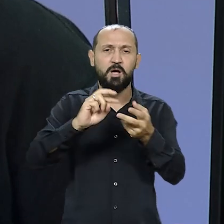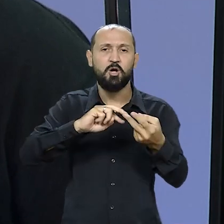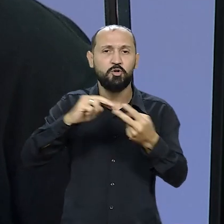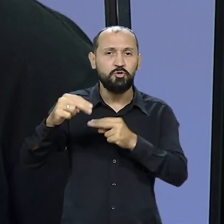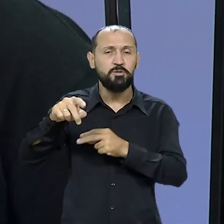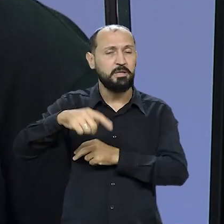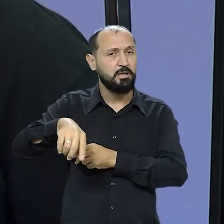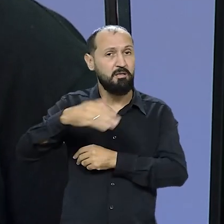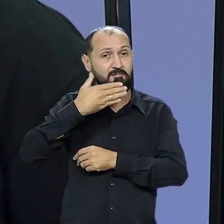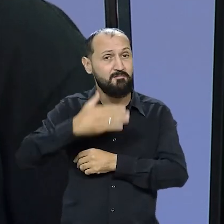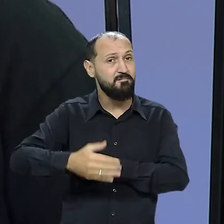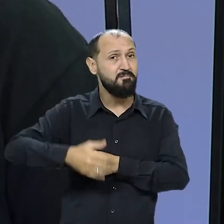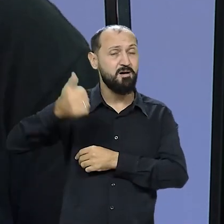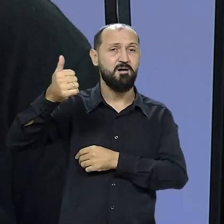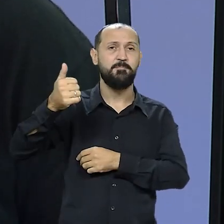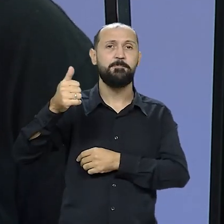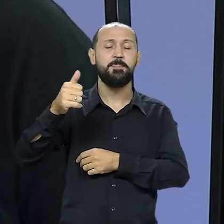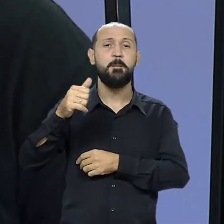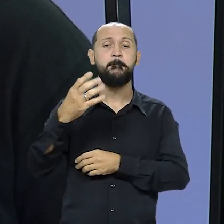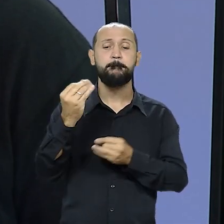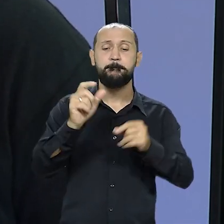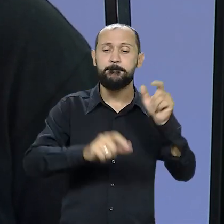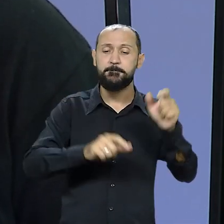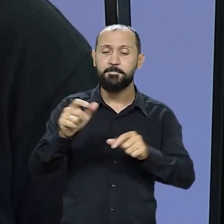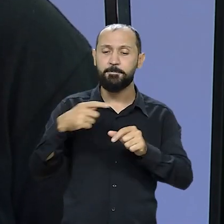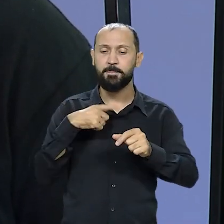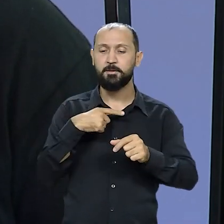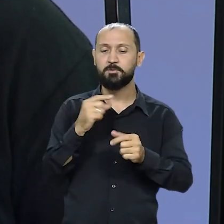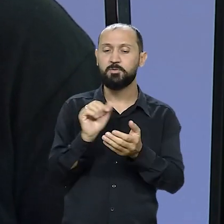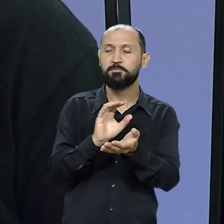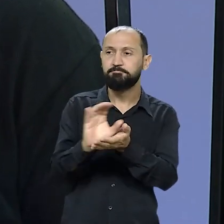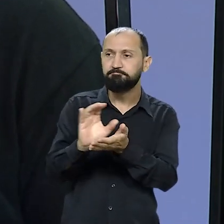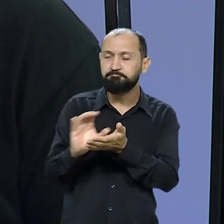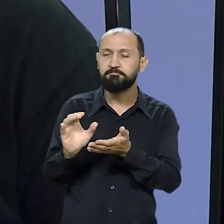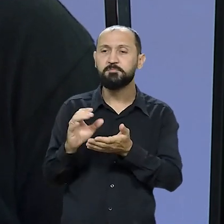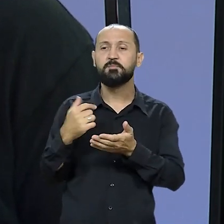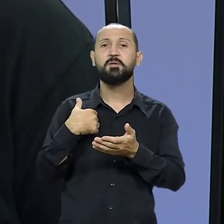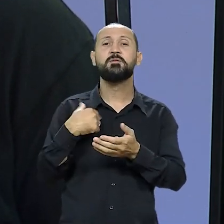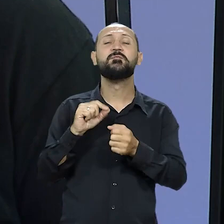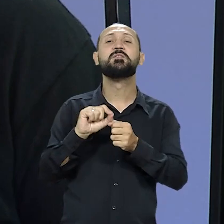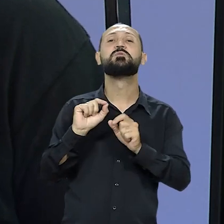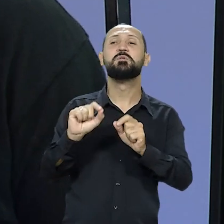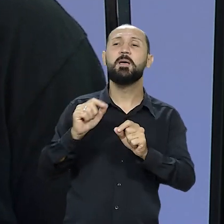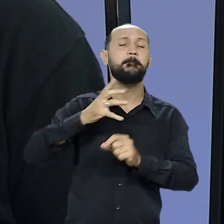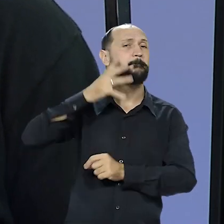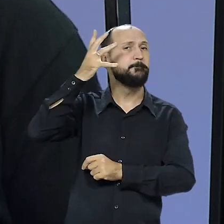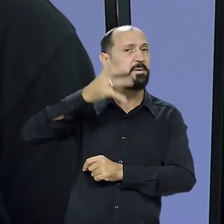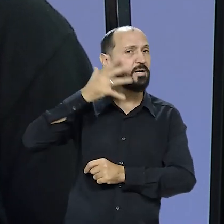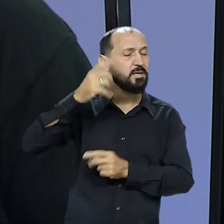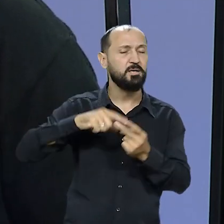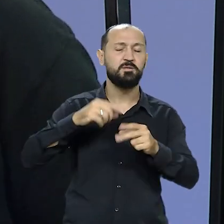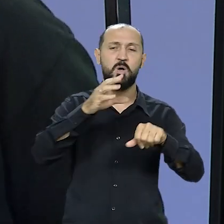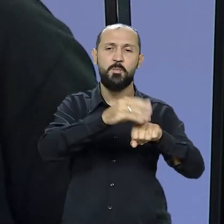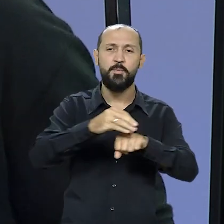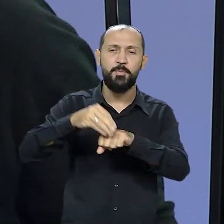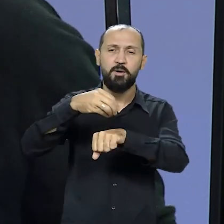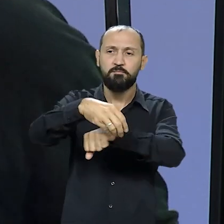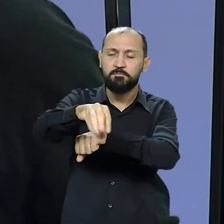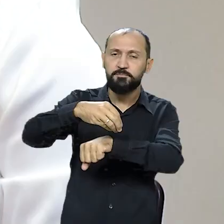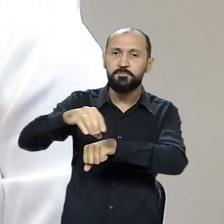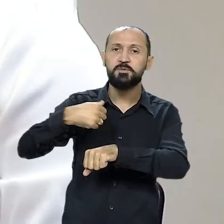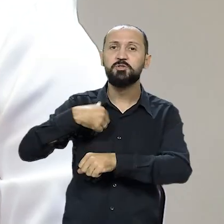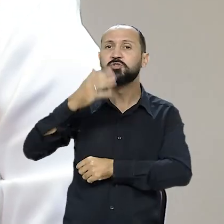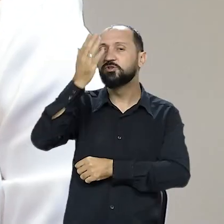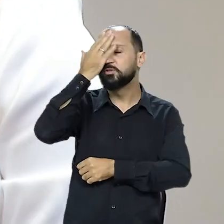deles lá também. Então, muitos produtores têm investido. O que a gente tenta levar? Palestra, levar conhecimento, a gente passar o que a